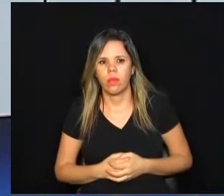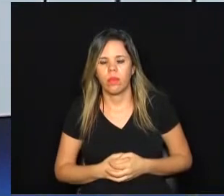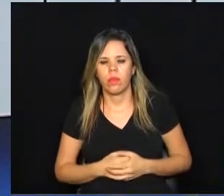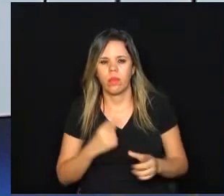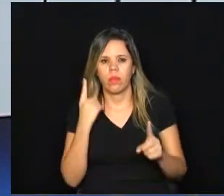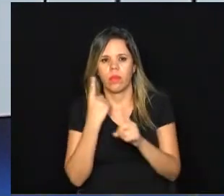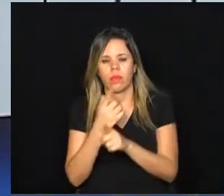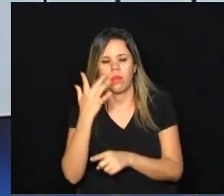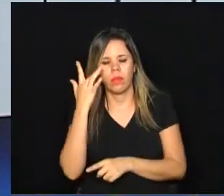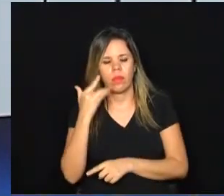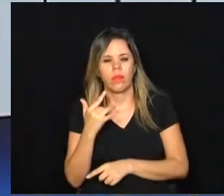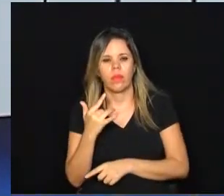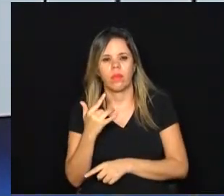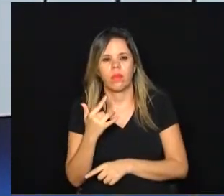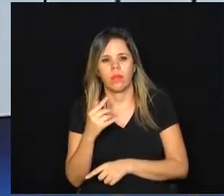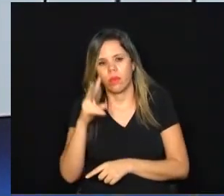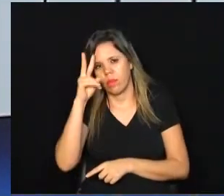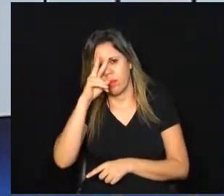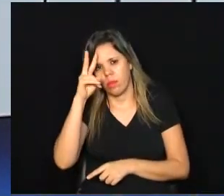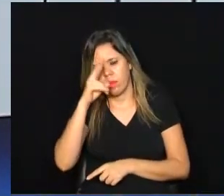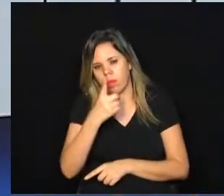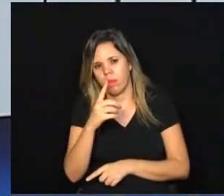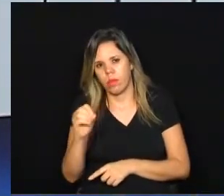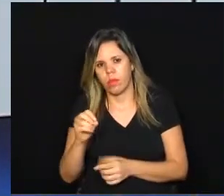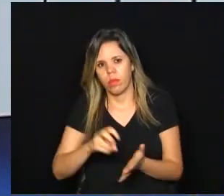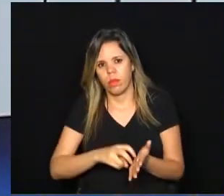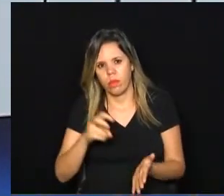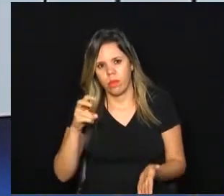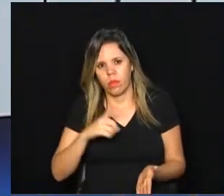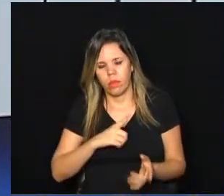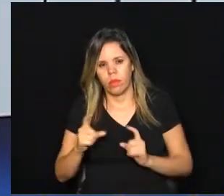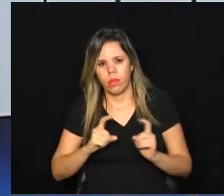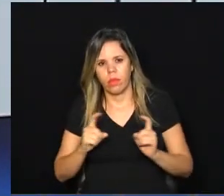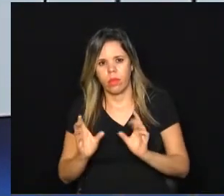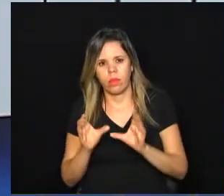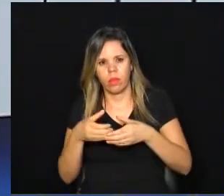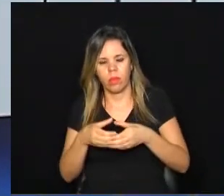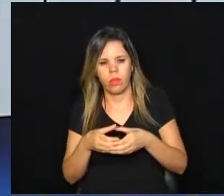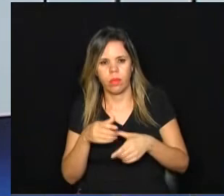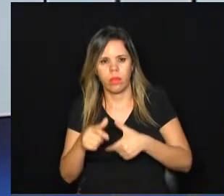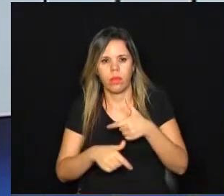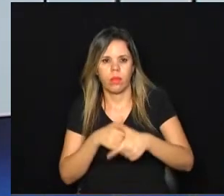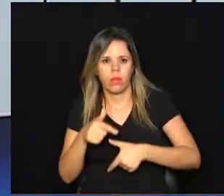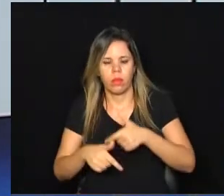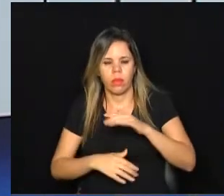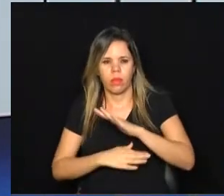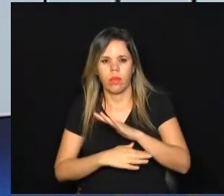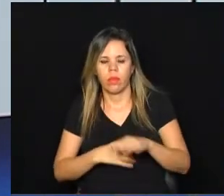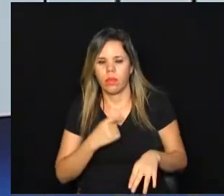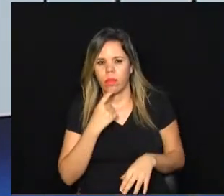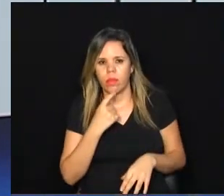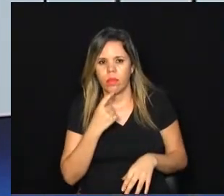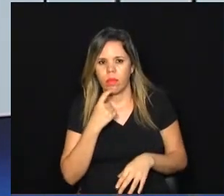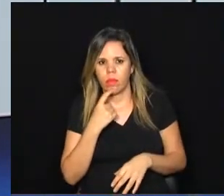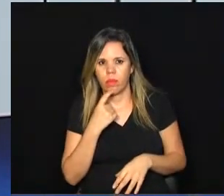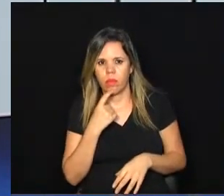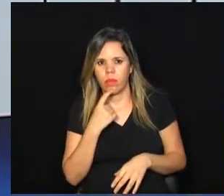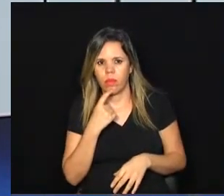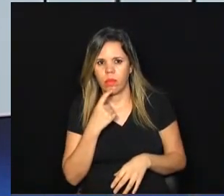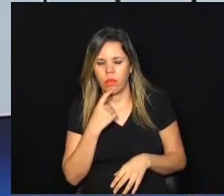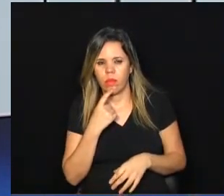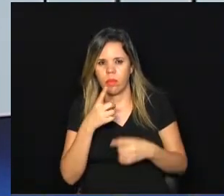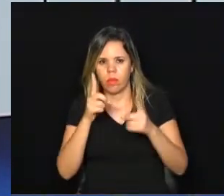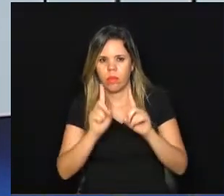vemos amanhã. Lembrando, 10 horas da manhã tem a reunião da Comissão Permanente da pessoa